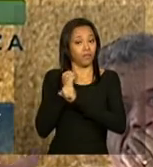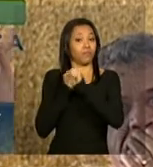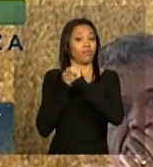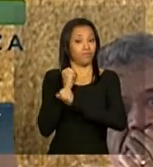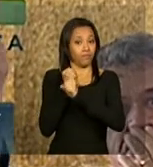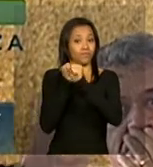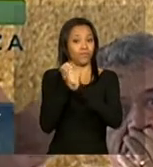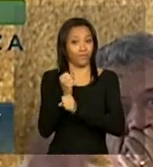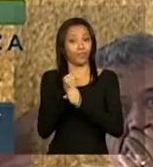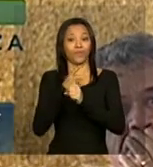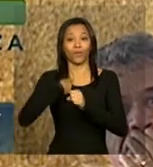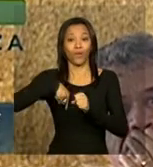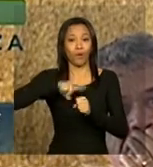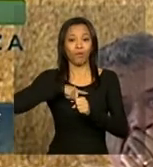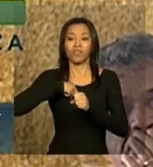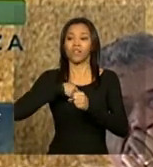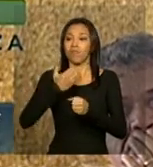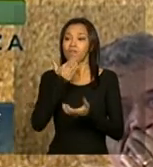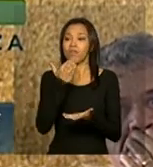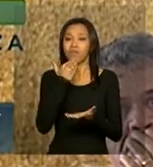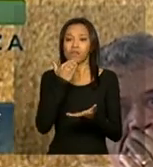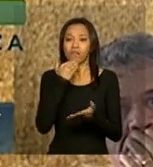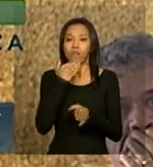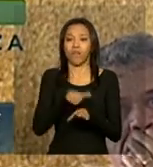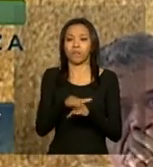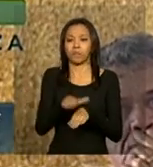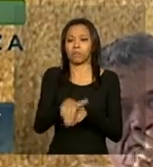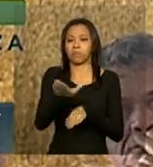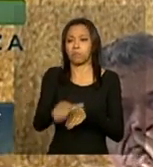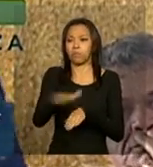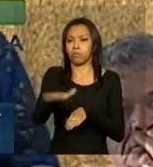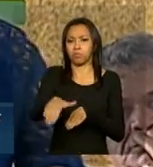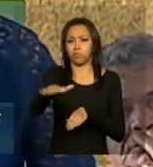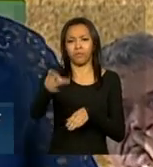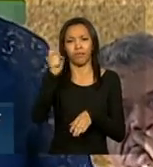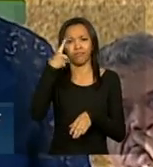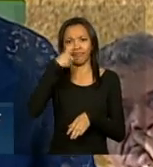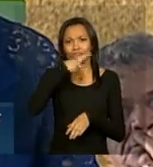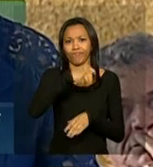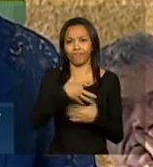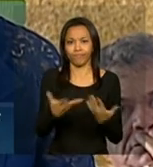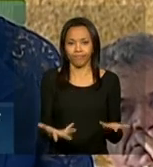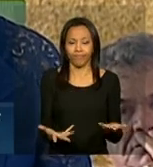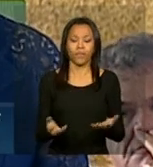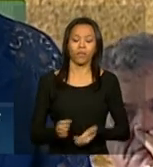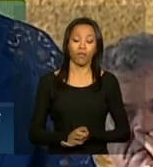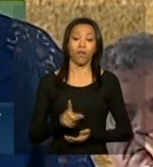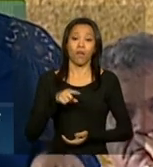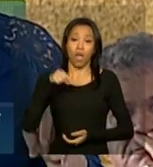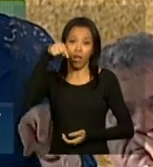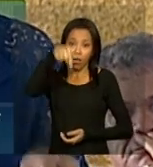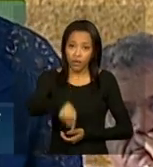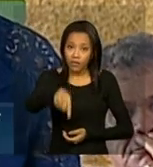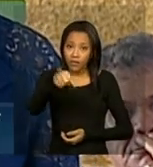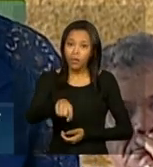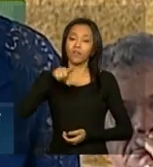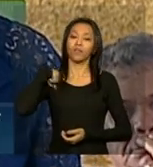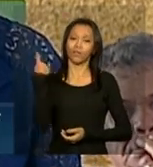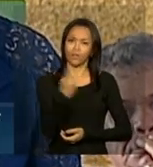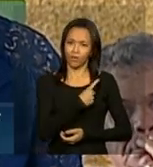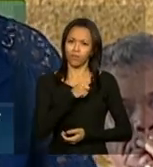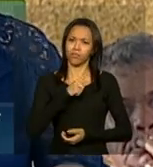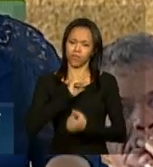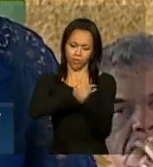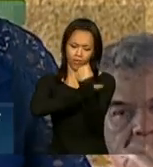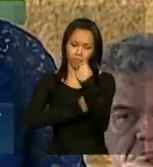anos deixamos ser sucateado. Aqui nós vamos ter de fazer um grande